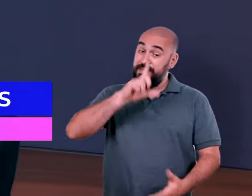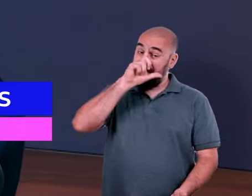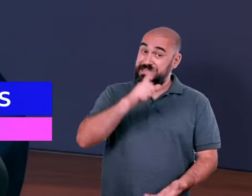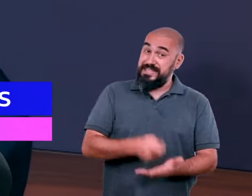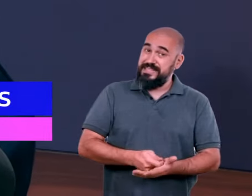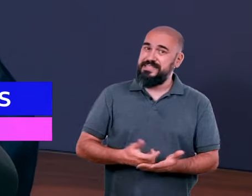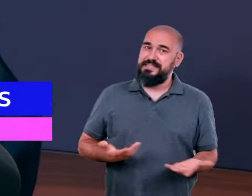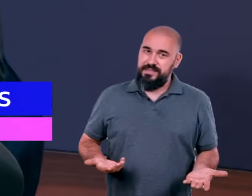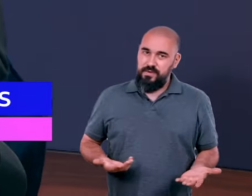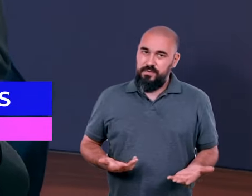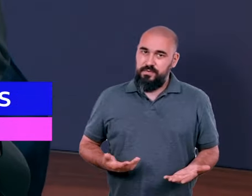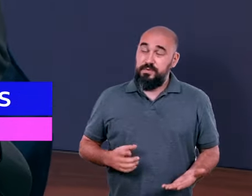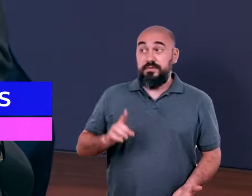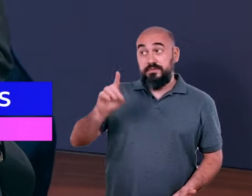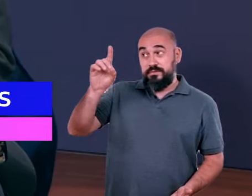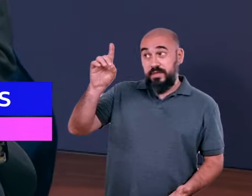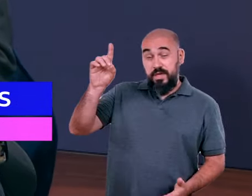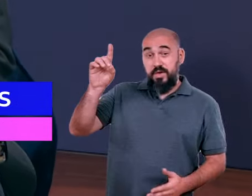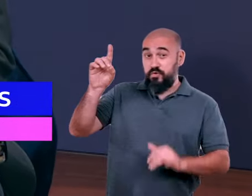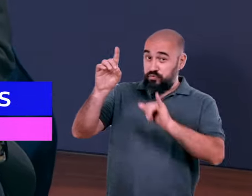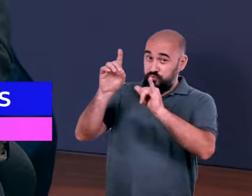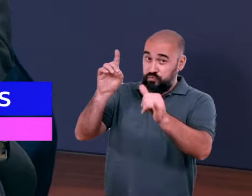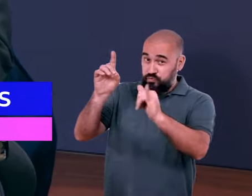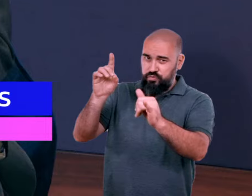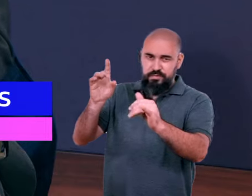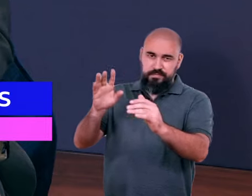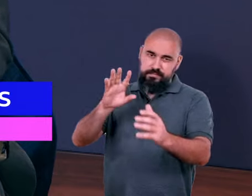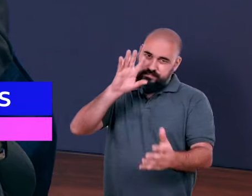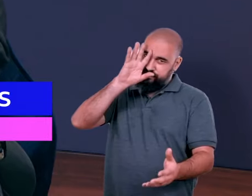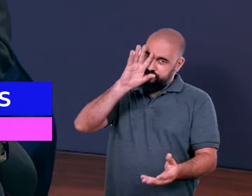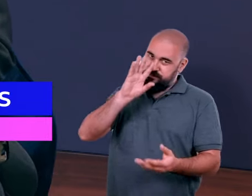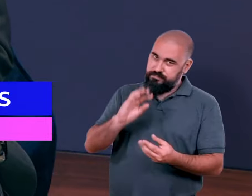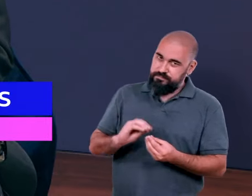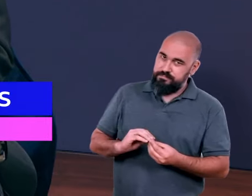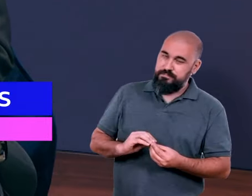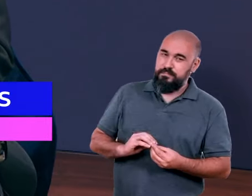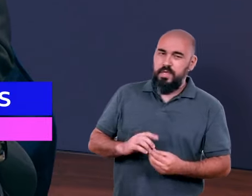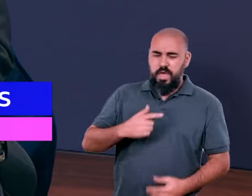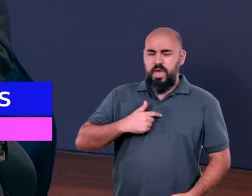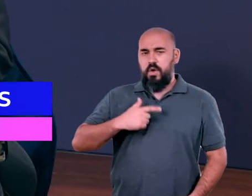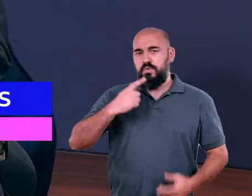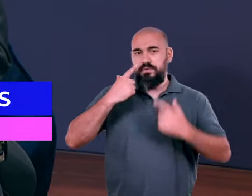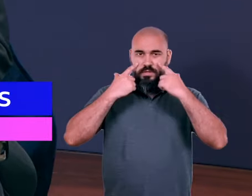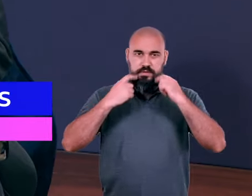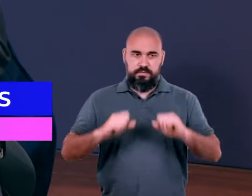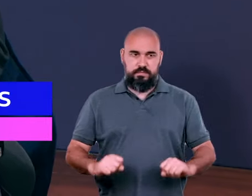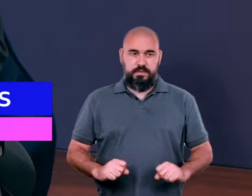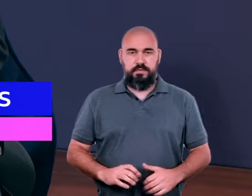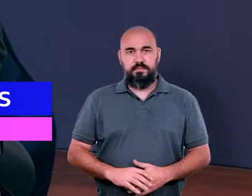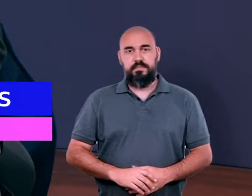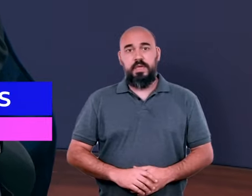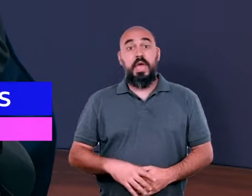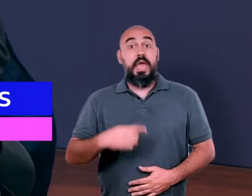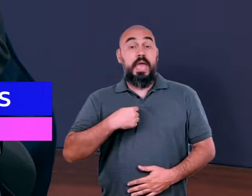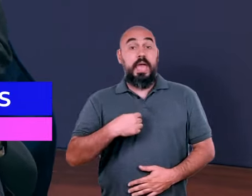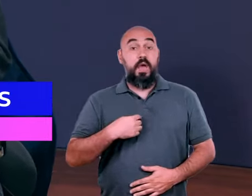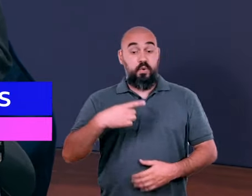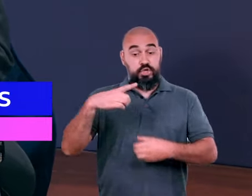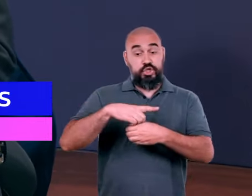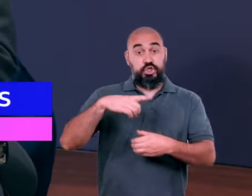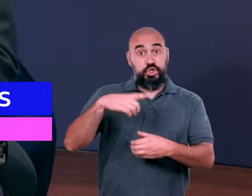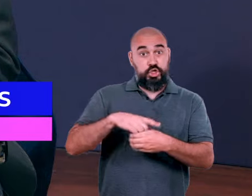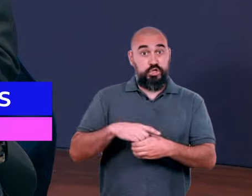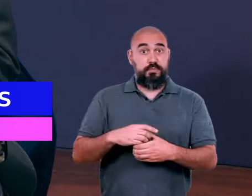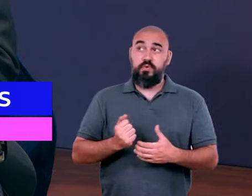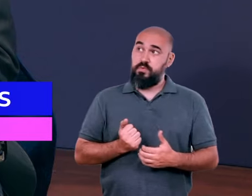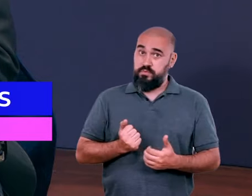entendeu o que Deus espera de você? Eu vou contar o meu testemunho para você. Eu não devolvo o dízimo para Deus daquilo